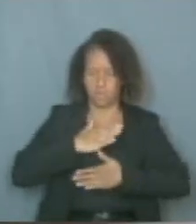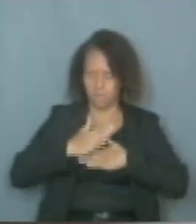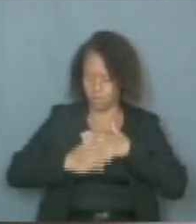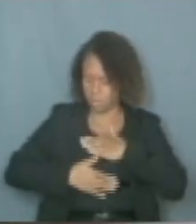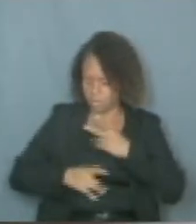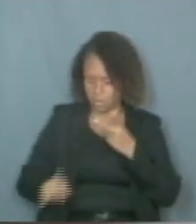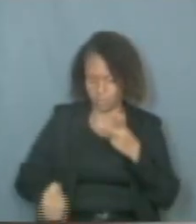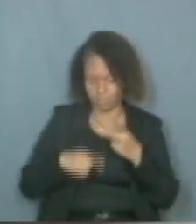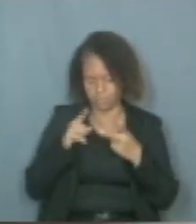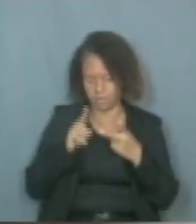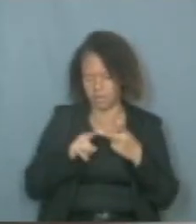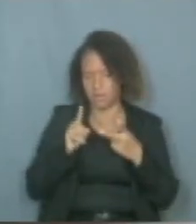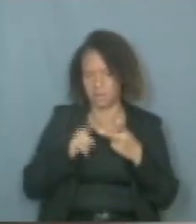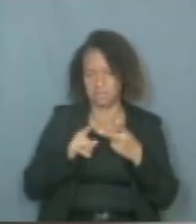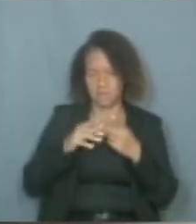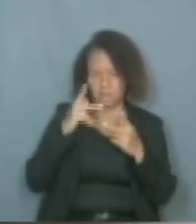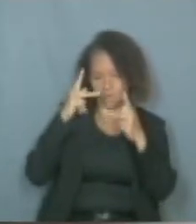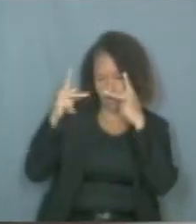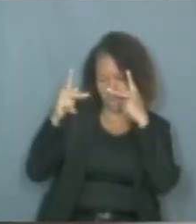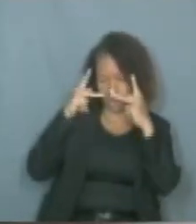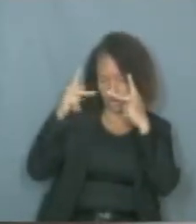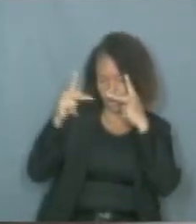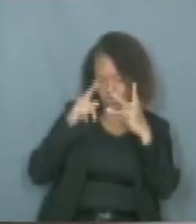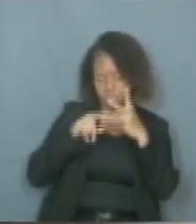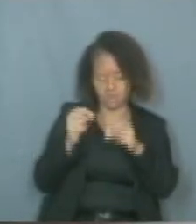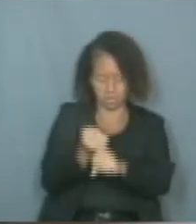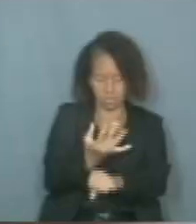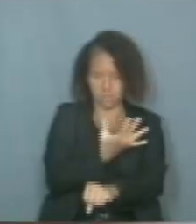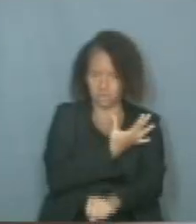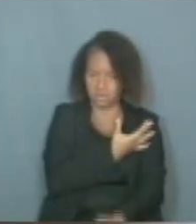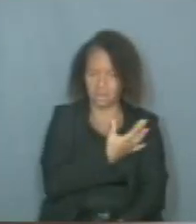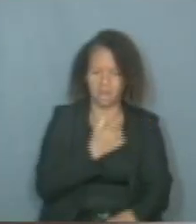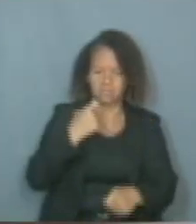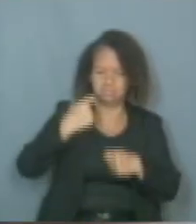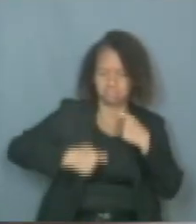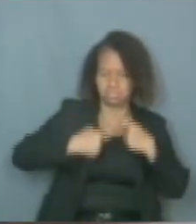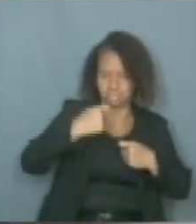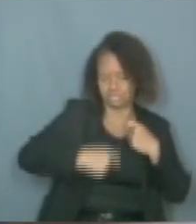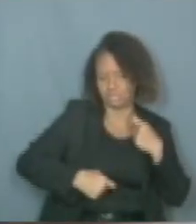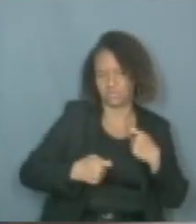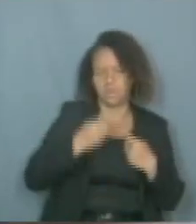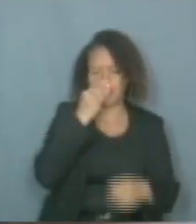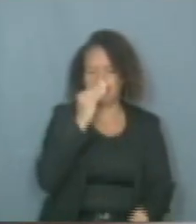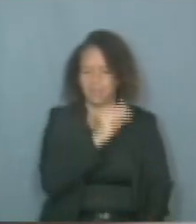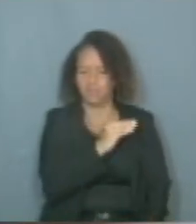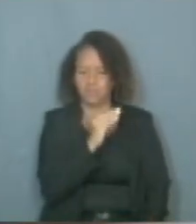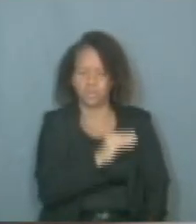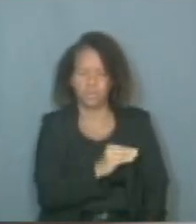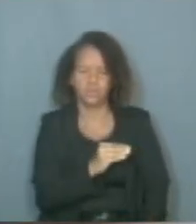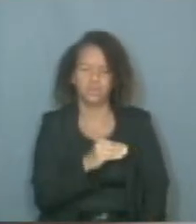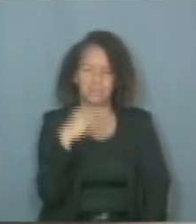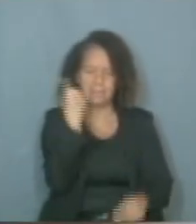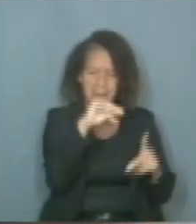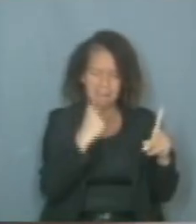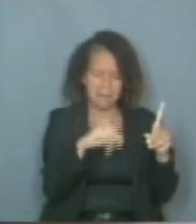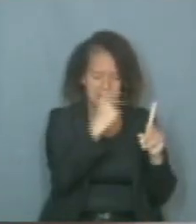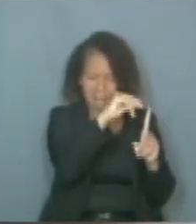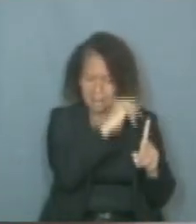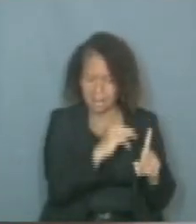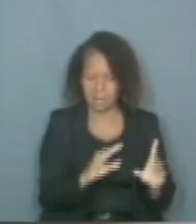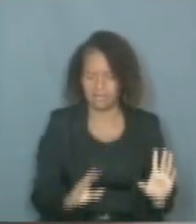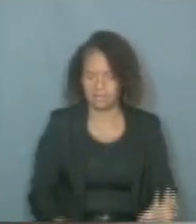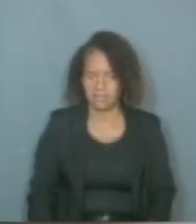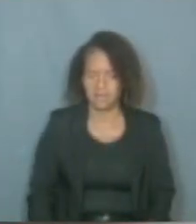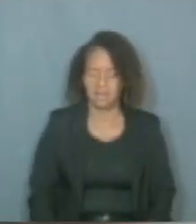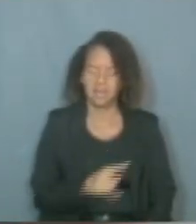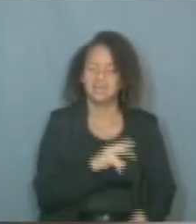físico, seja o abuso psicológico, emocional, sexual, o abandono, os maus tratos.